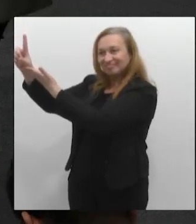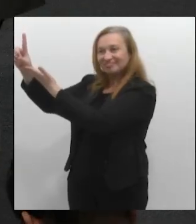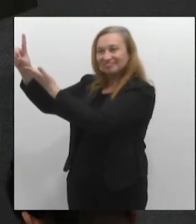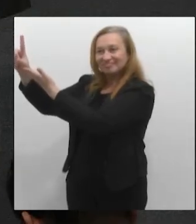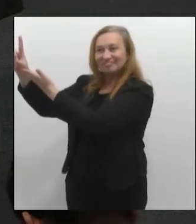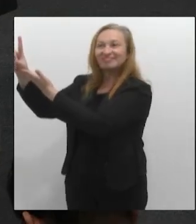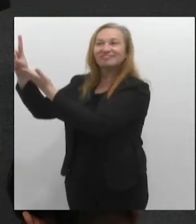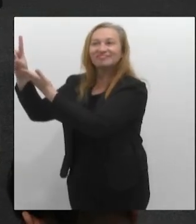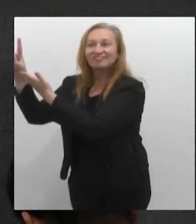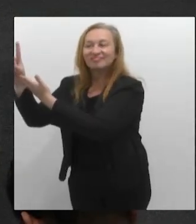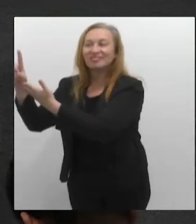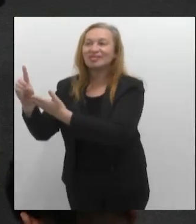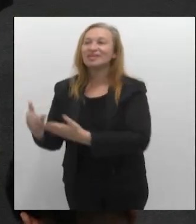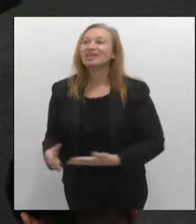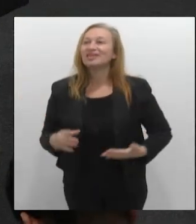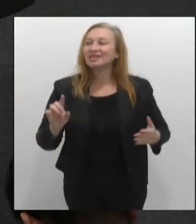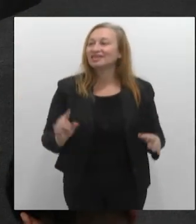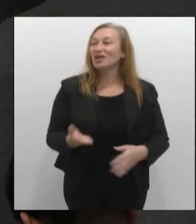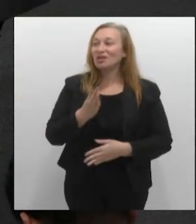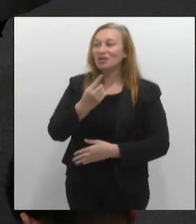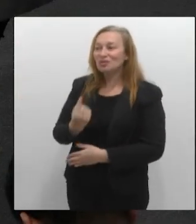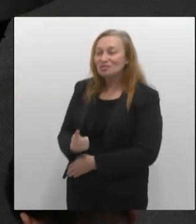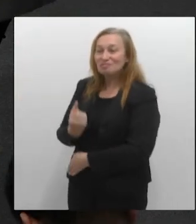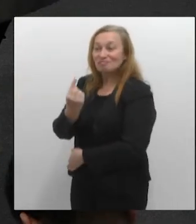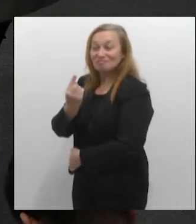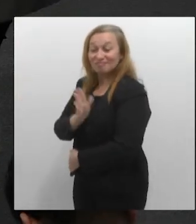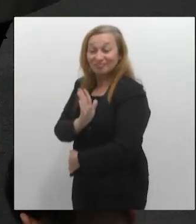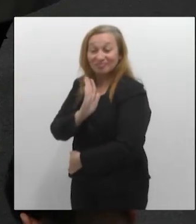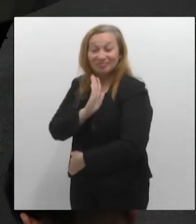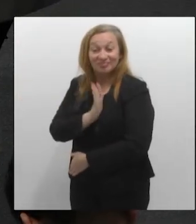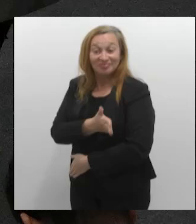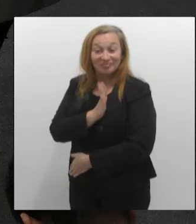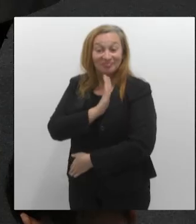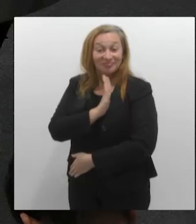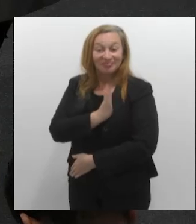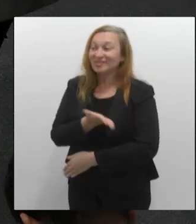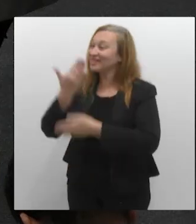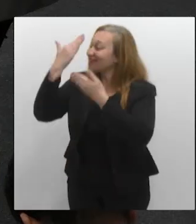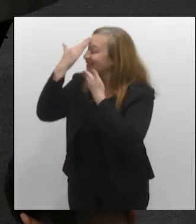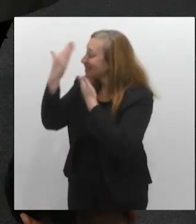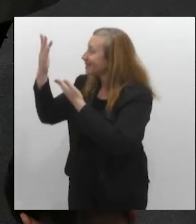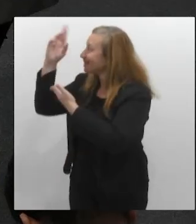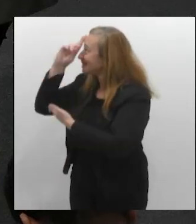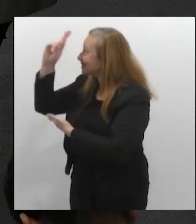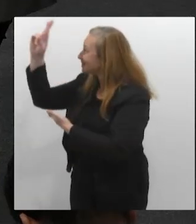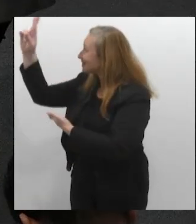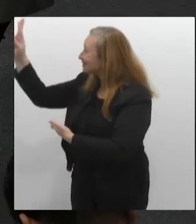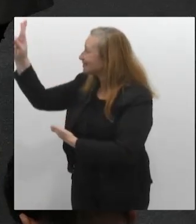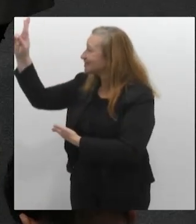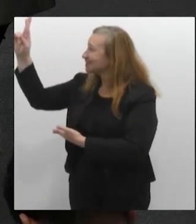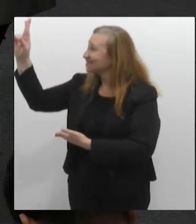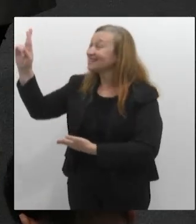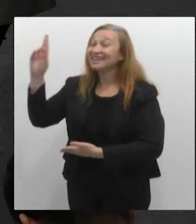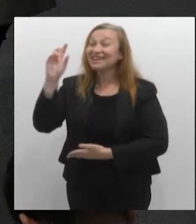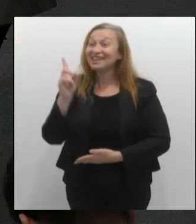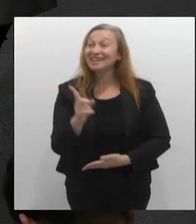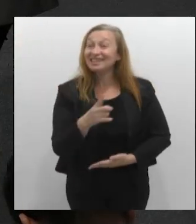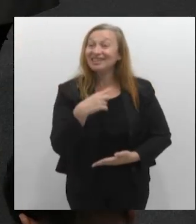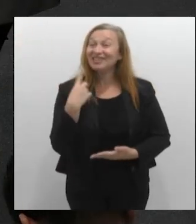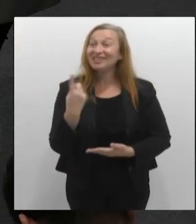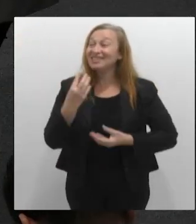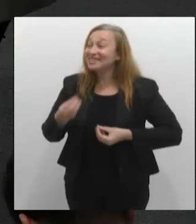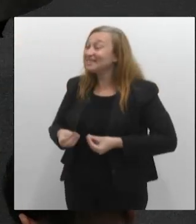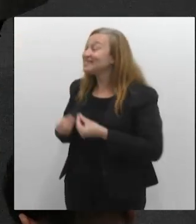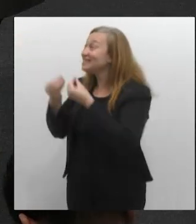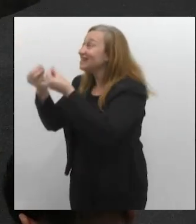Deus. Um coração grato ao Senhor é o que vos